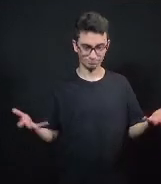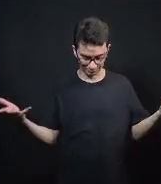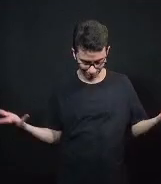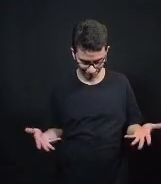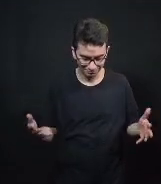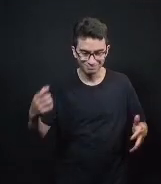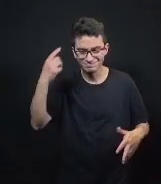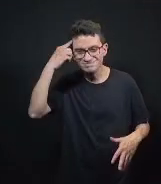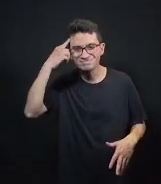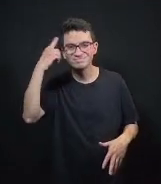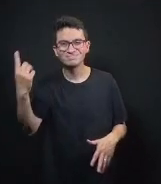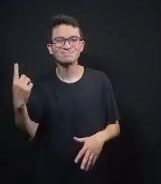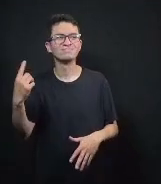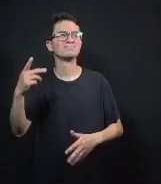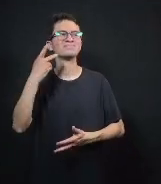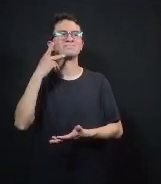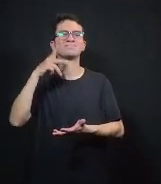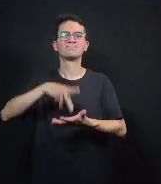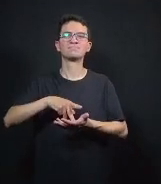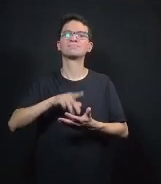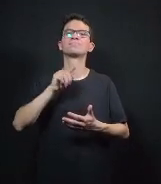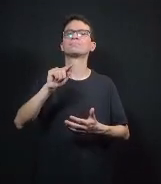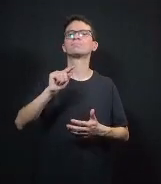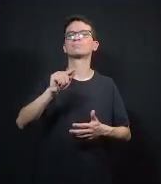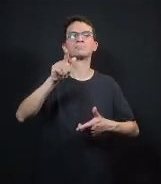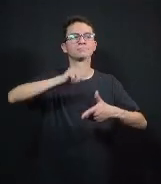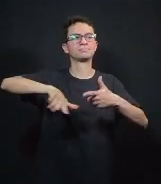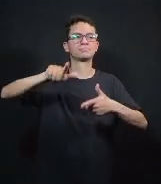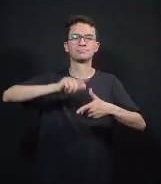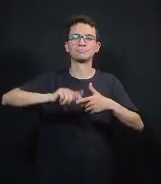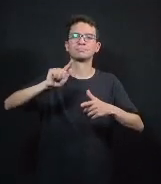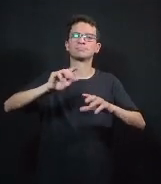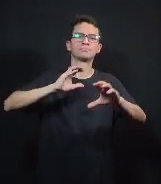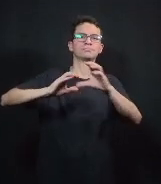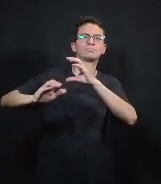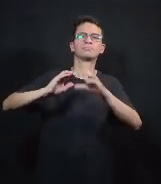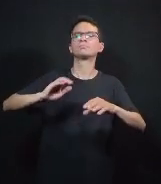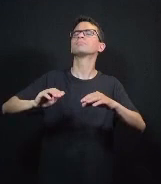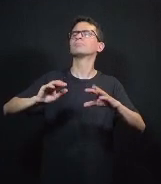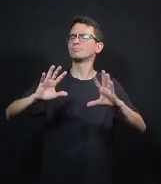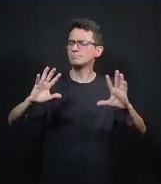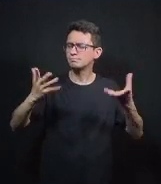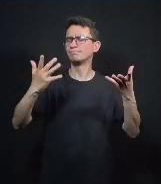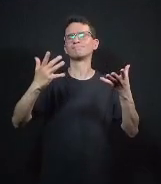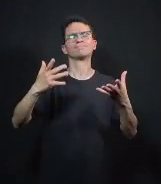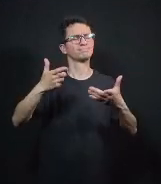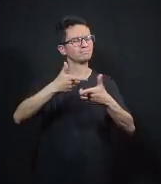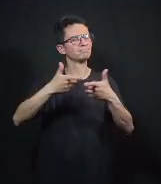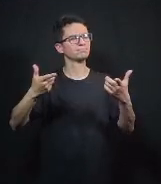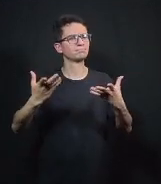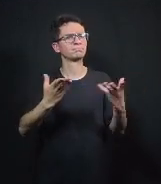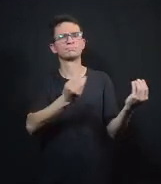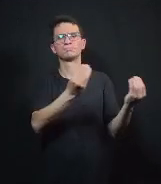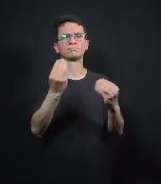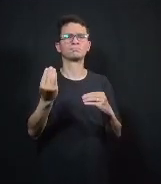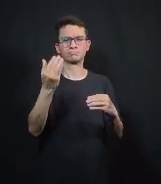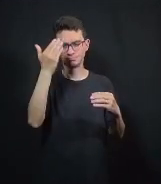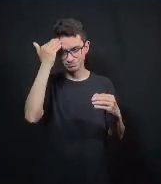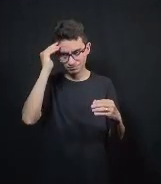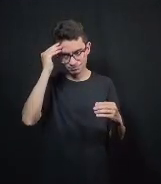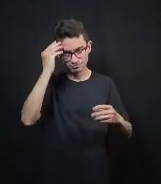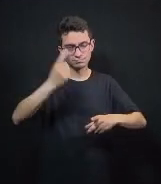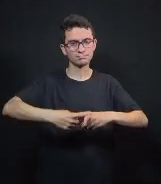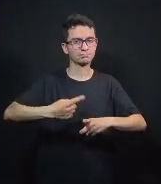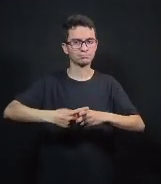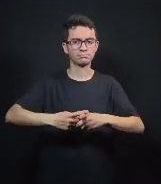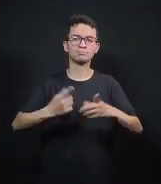mas existe de fato uma questão, que é essa comunicação podendo acontecer em grande escala com